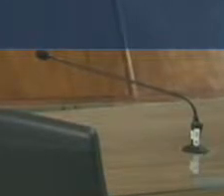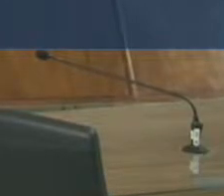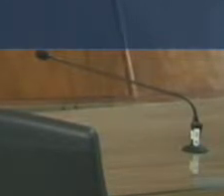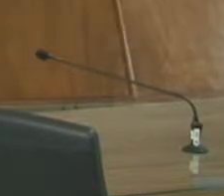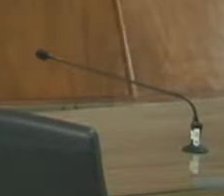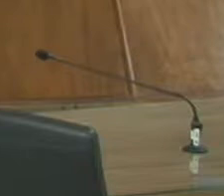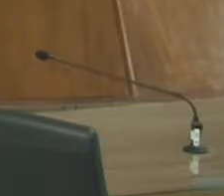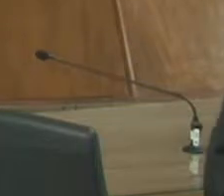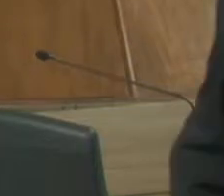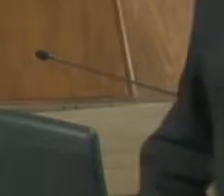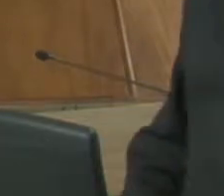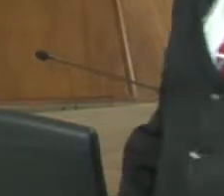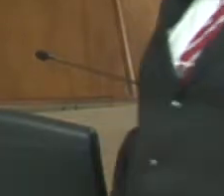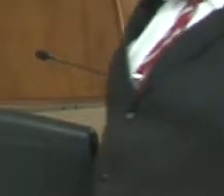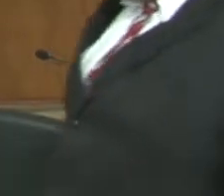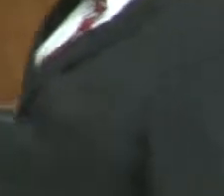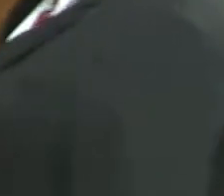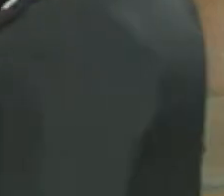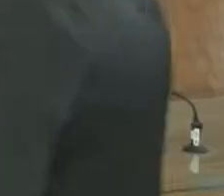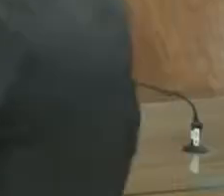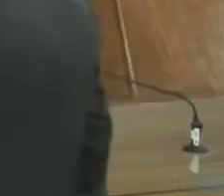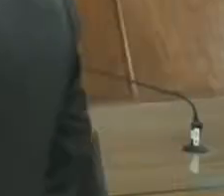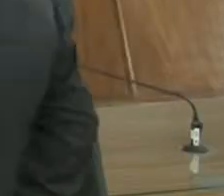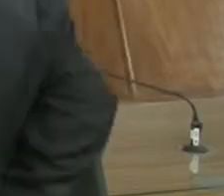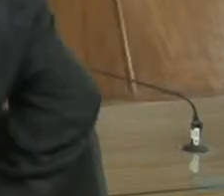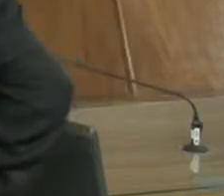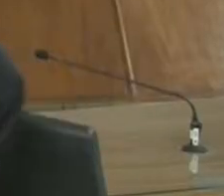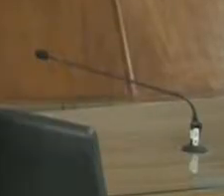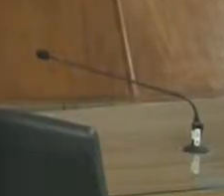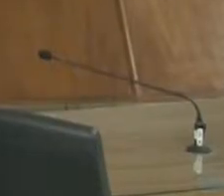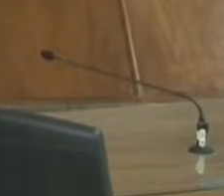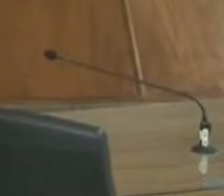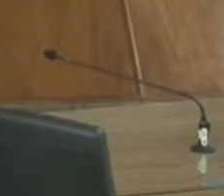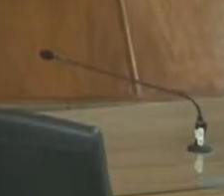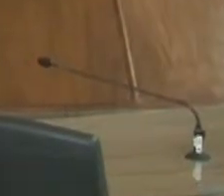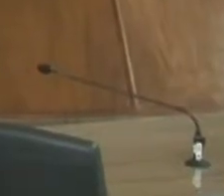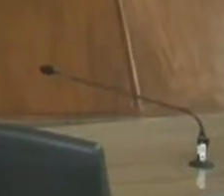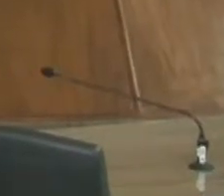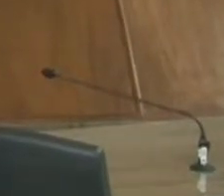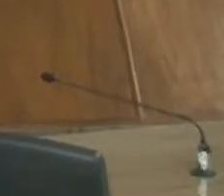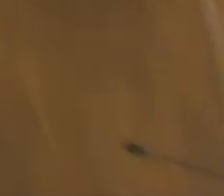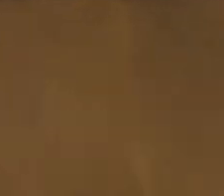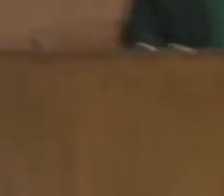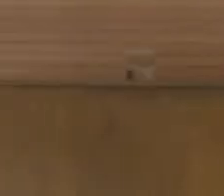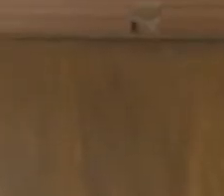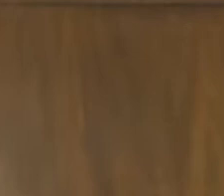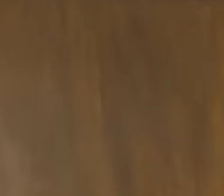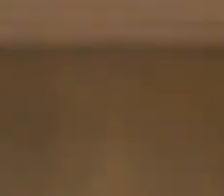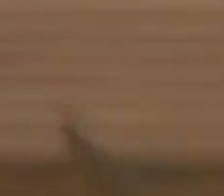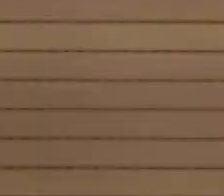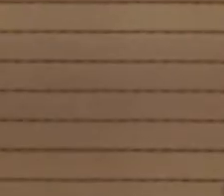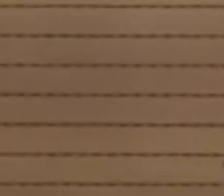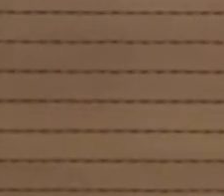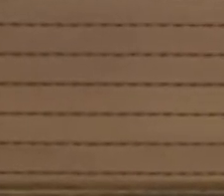trabalho da presente sessão convidou o vereador rodrigo alemão para reassumir a presidência